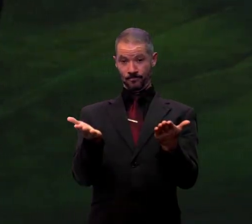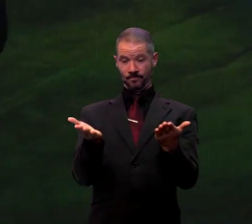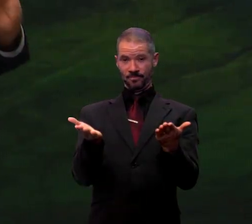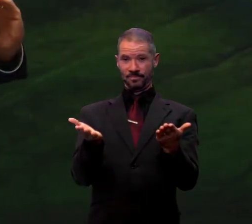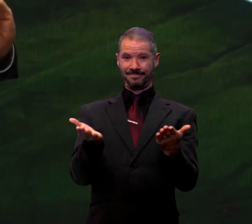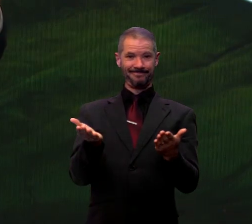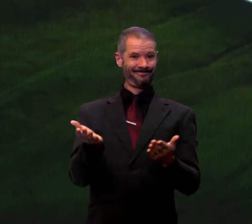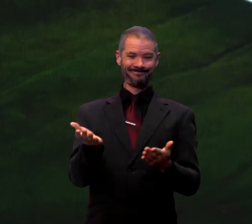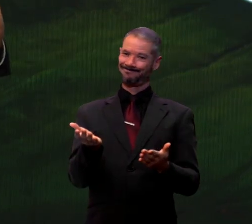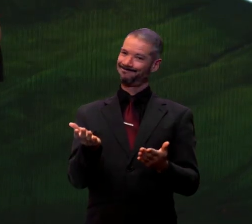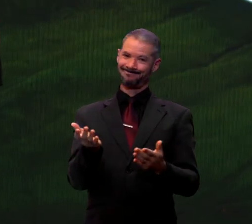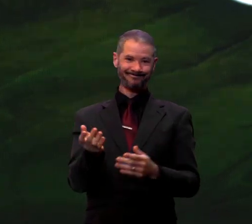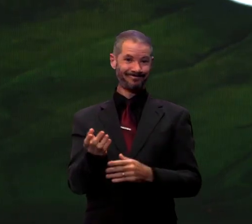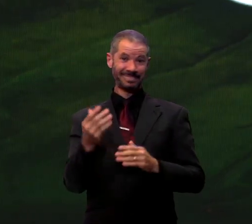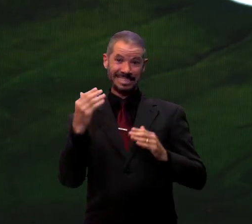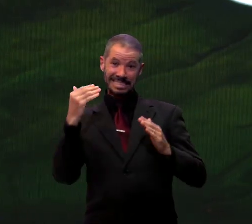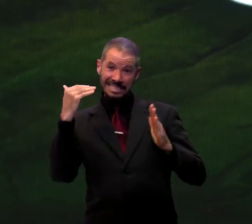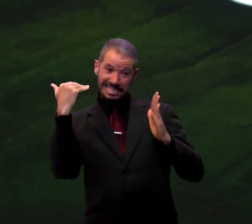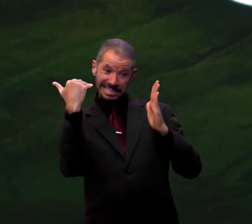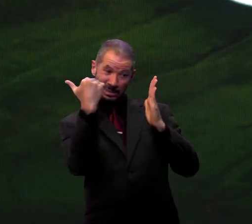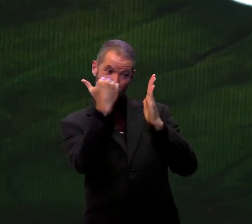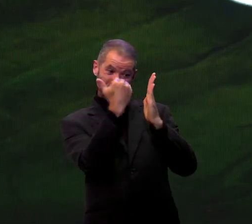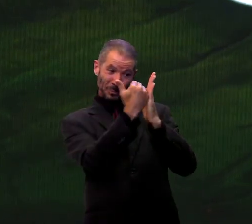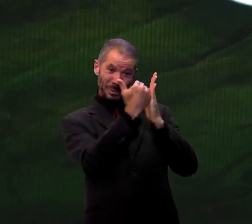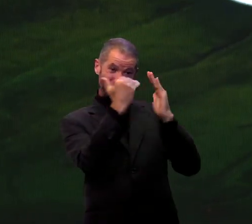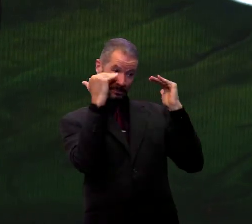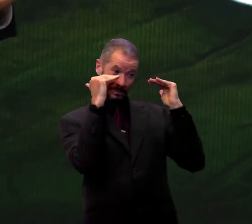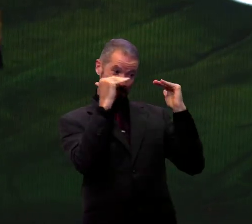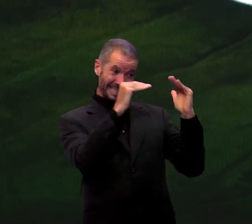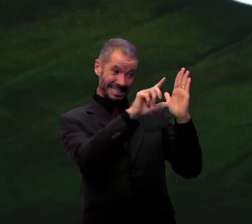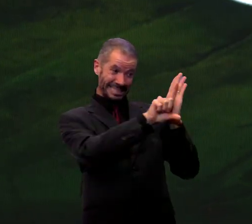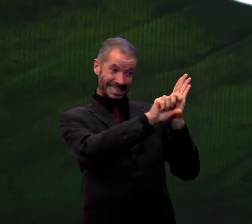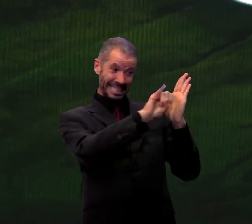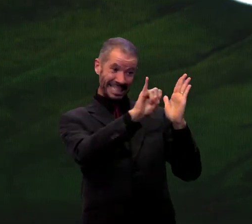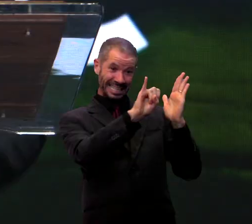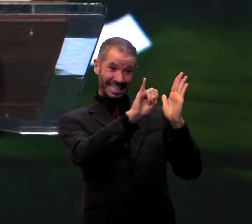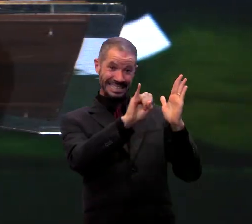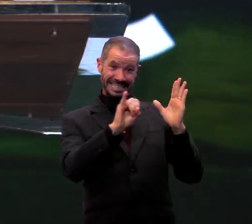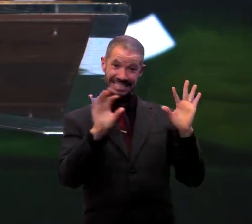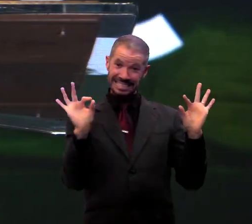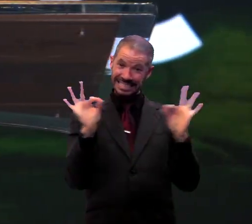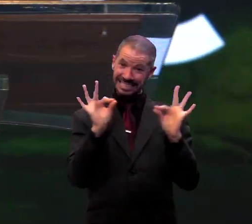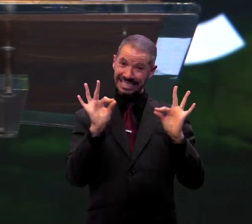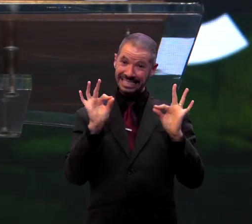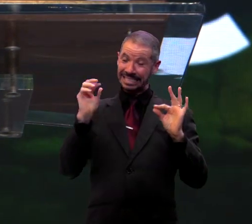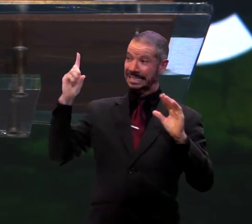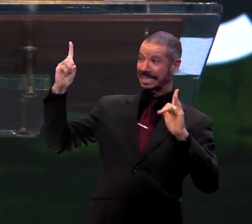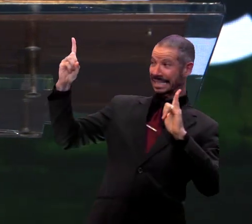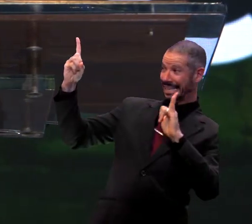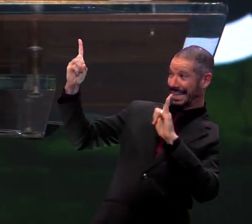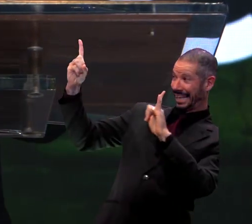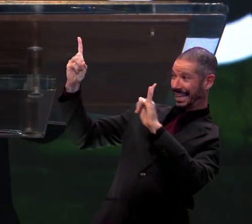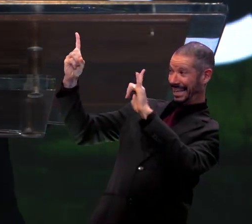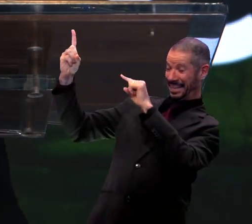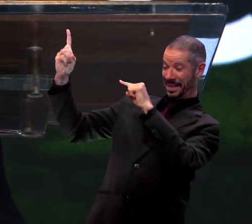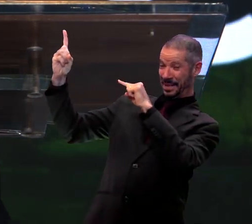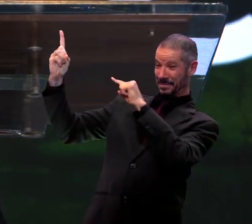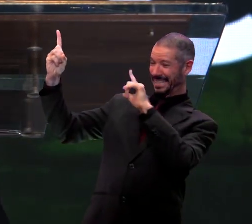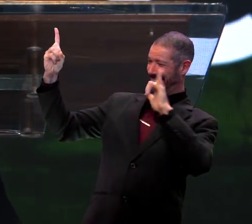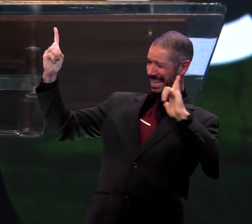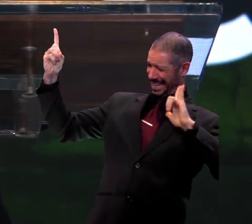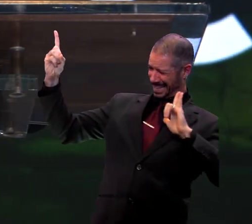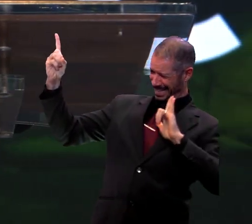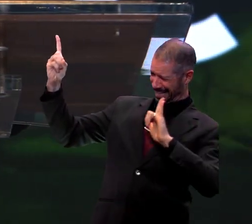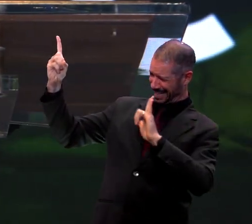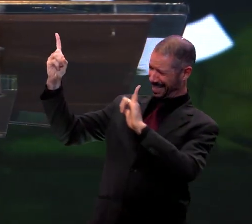sequer conseguem cumprir o que a lei de Deus diz. Ame o Senhor teu Deus. Ame